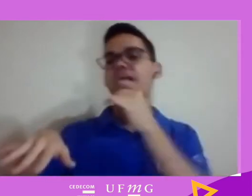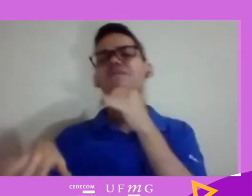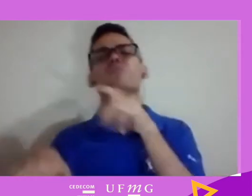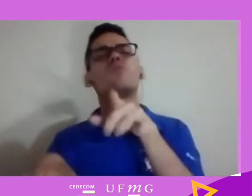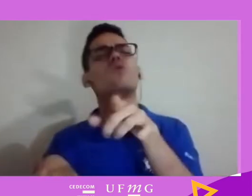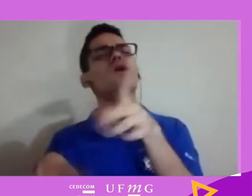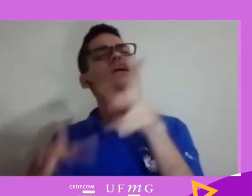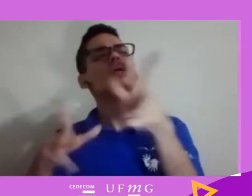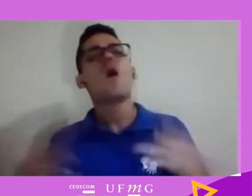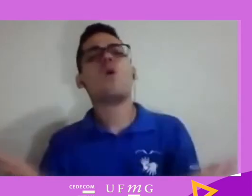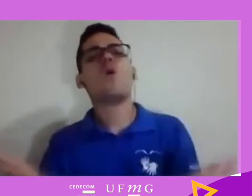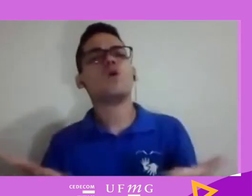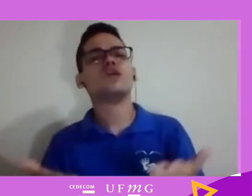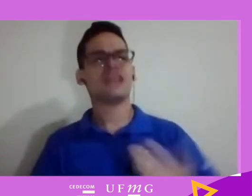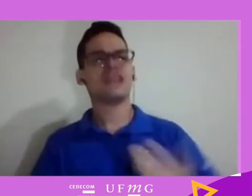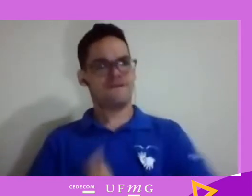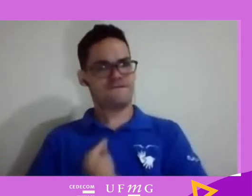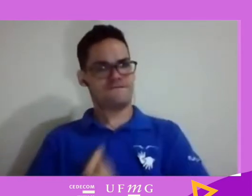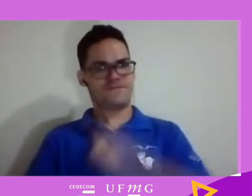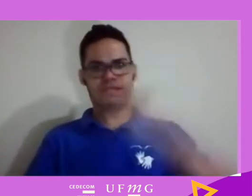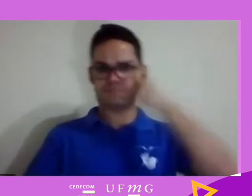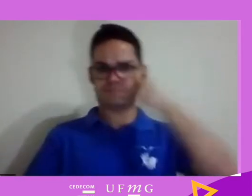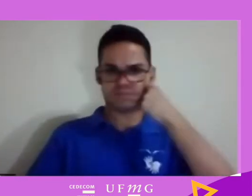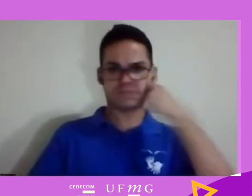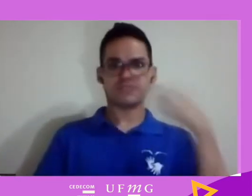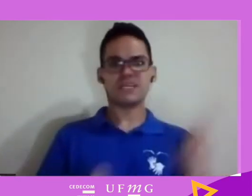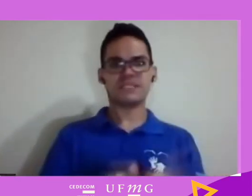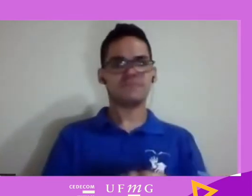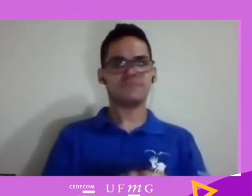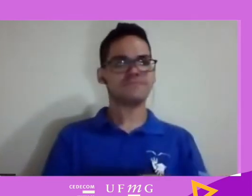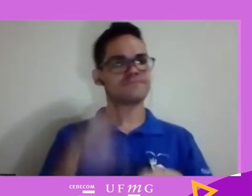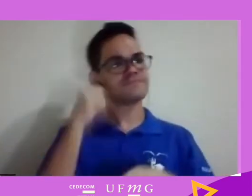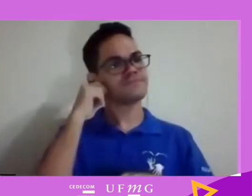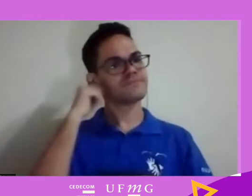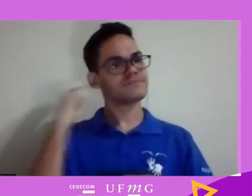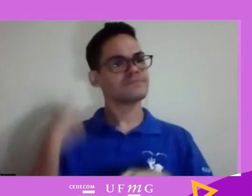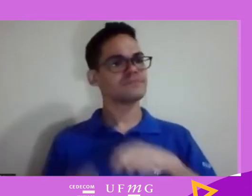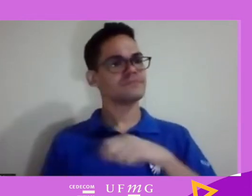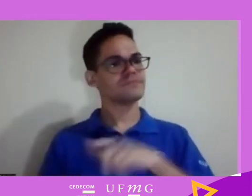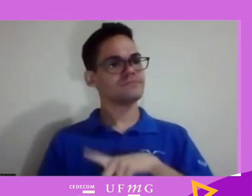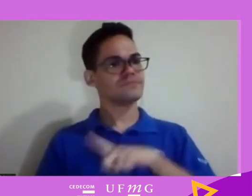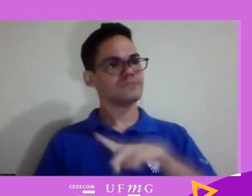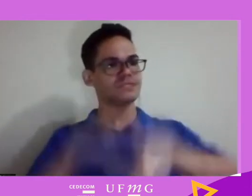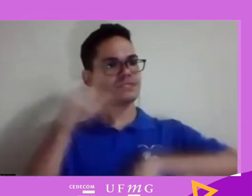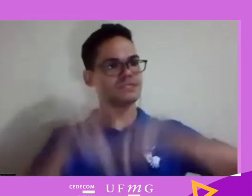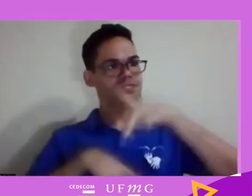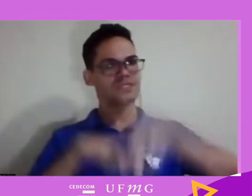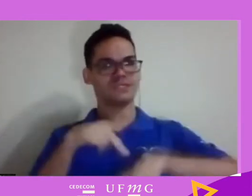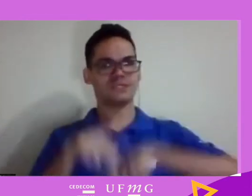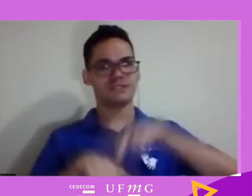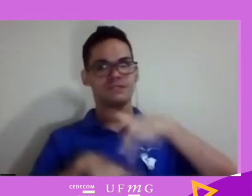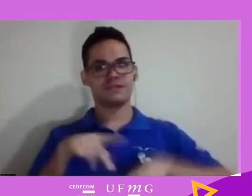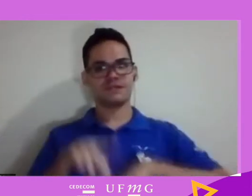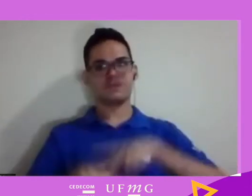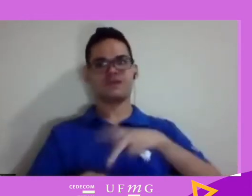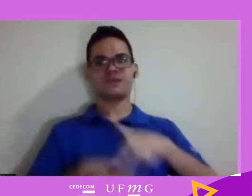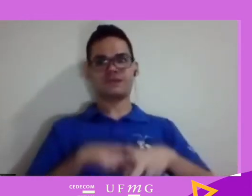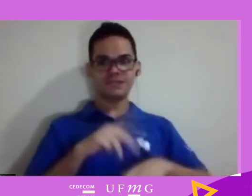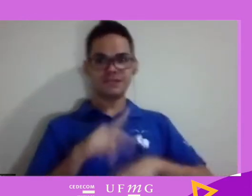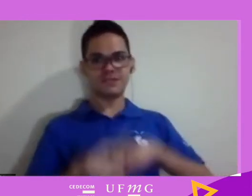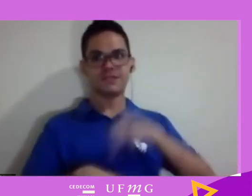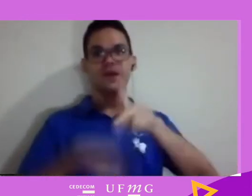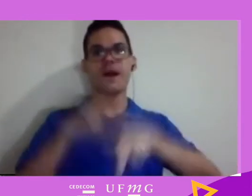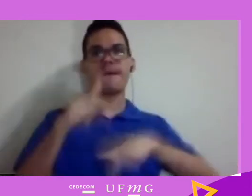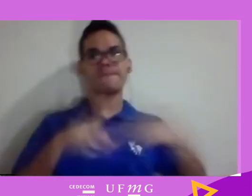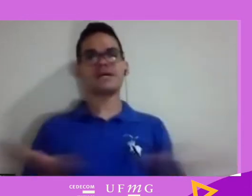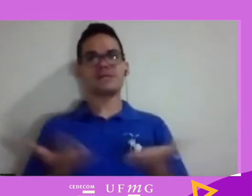diferenciar tão fortemente o movimento Black Lives de hoje do movimento Black Matter dos anos 60. Porque lá